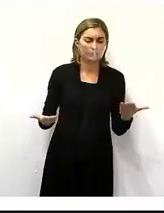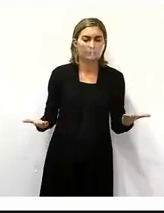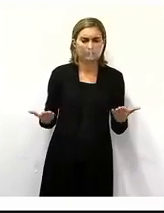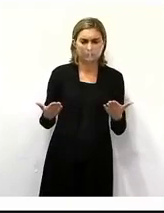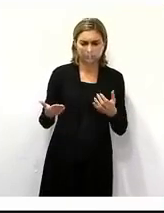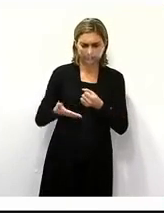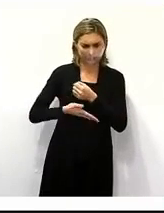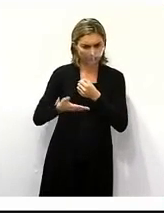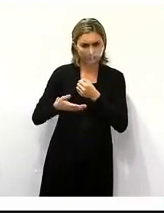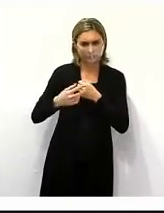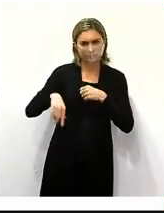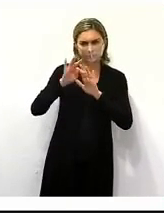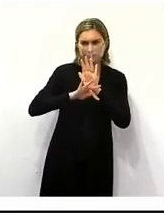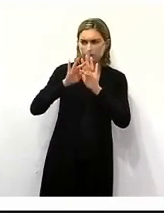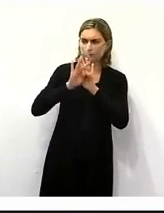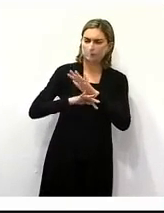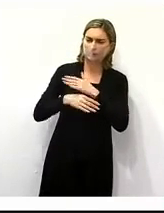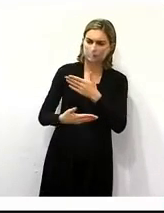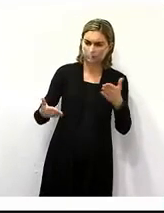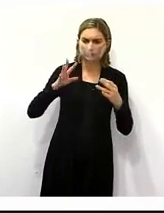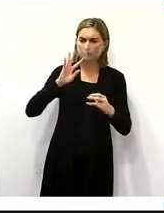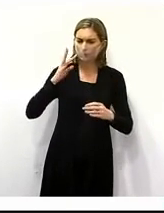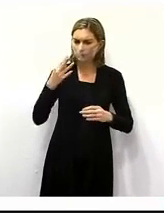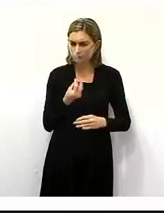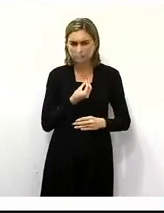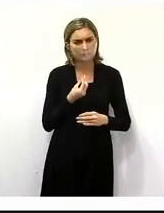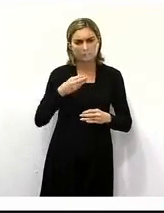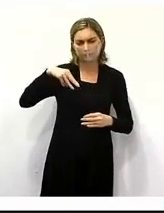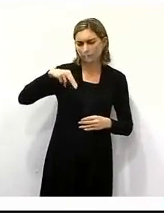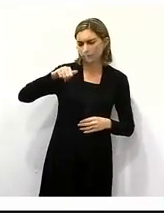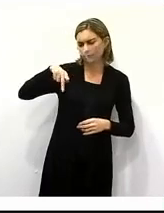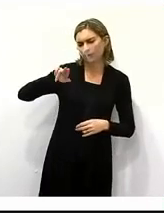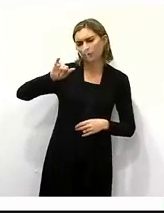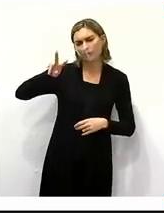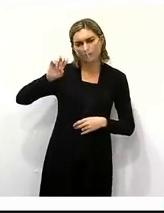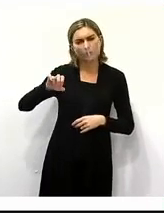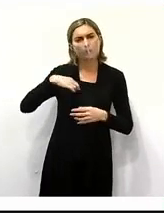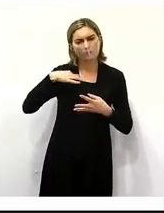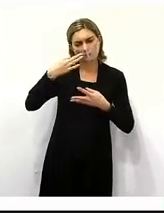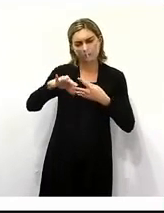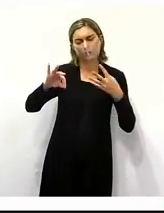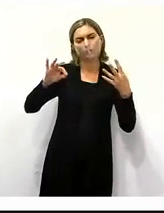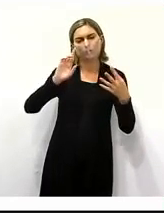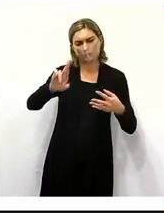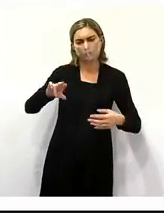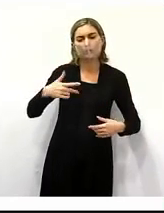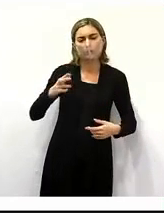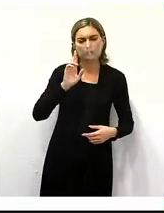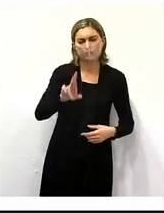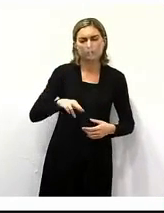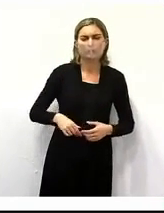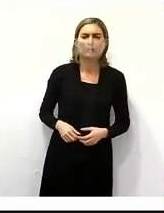com base no texto e nos conhecimentos sobre Maquiavel, é correto afirmar, olha a